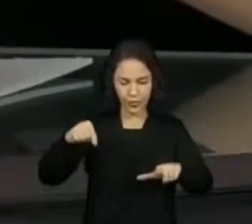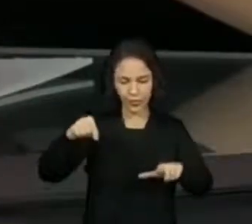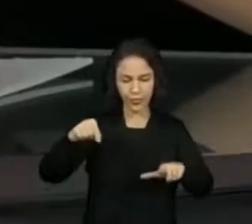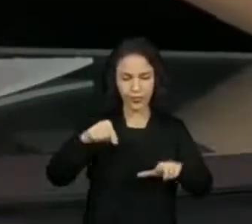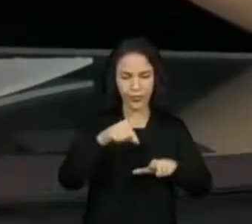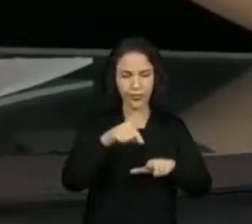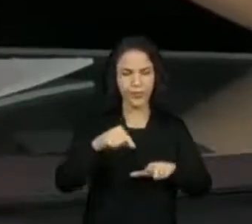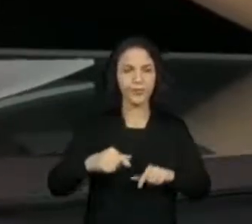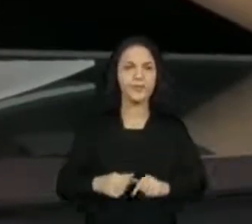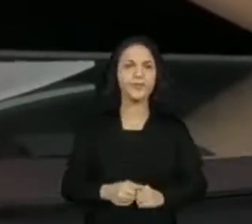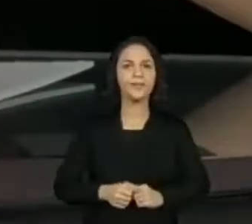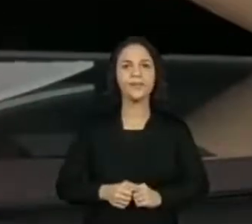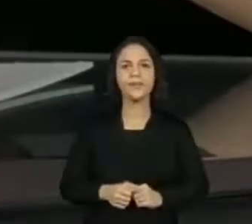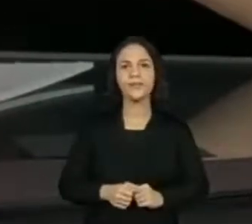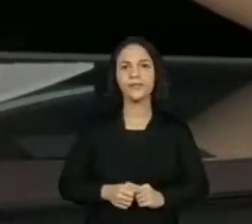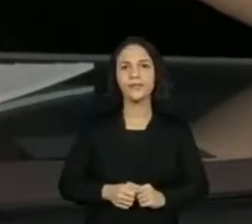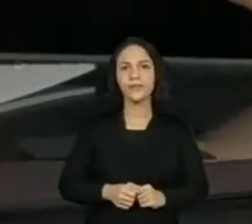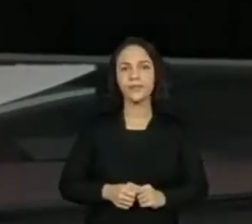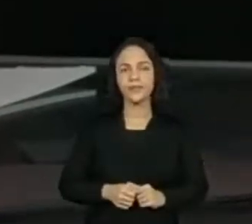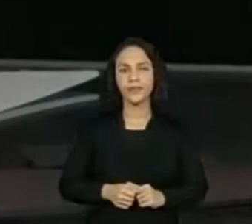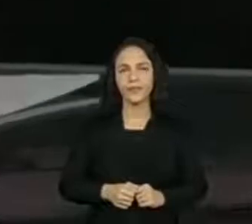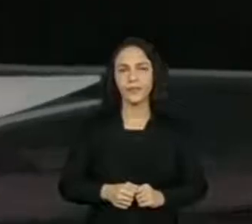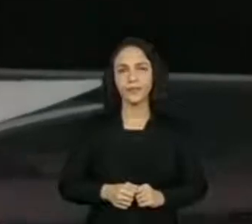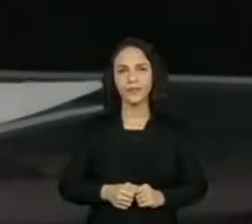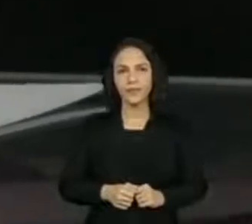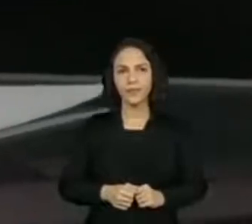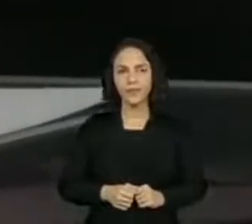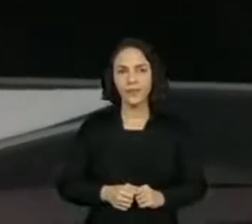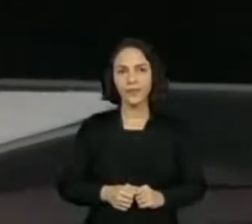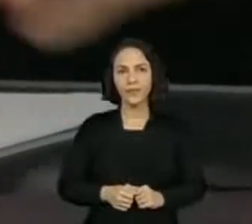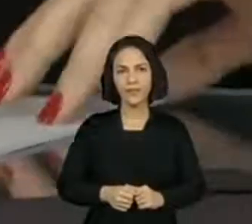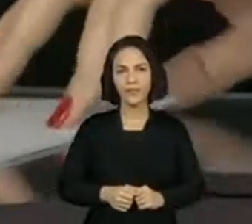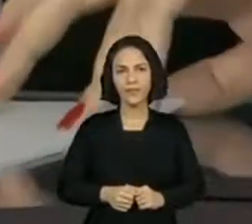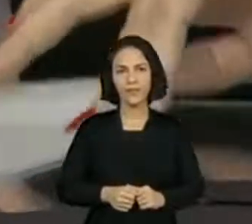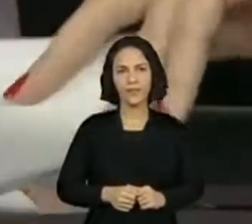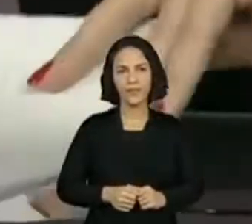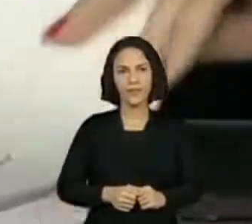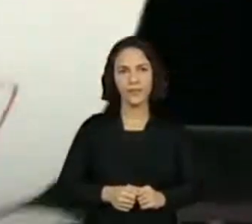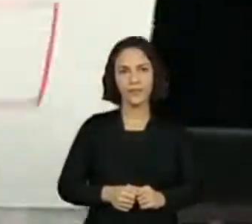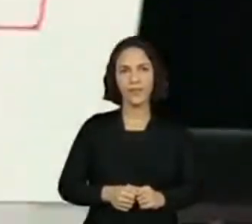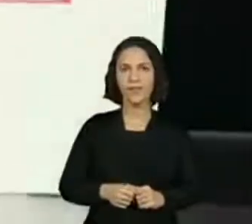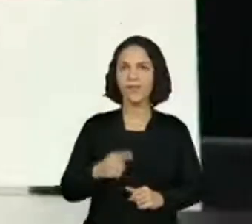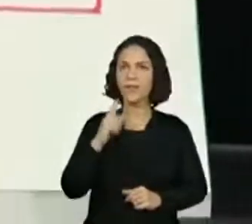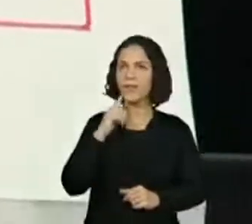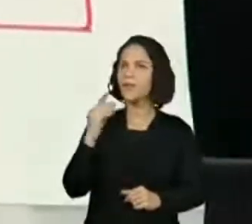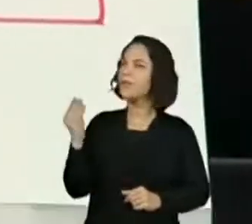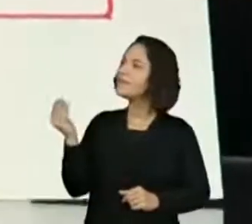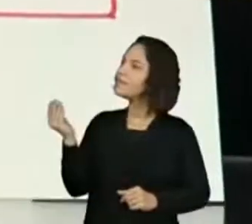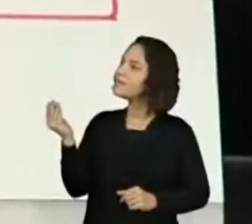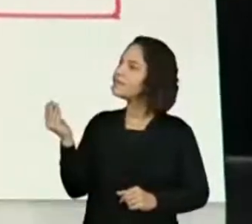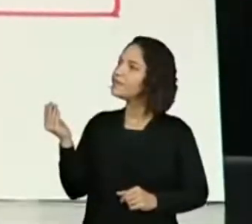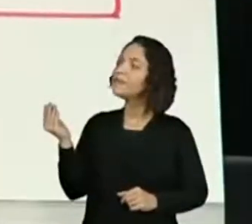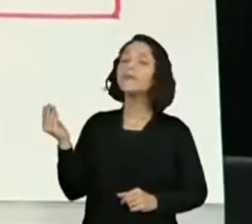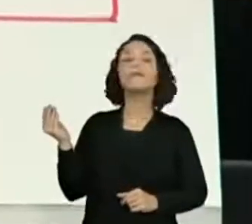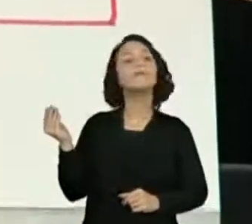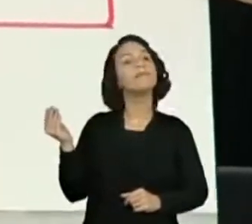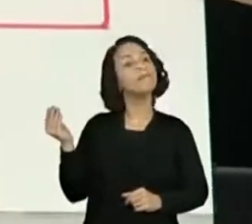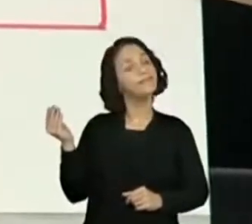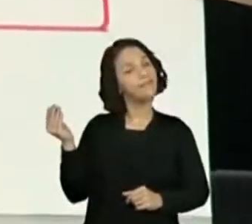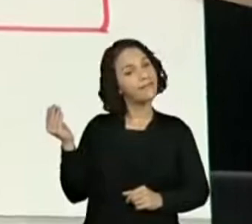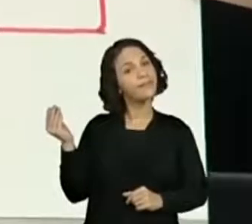ele vai mostrar. Só vou colocar aqui a caixa. a outra caixa, mas essa e já temos aqui